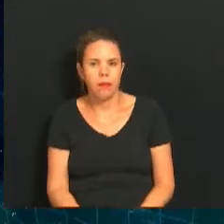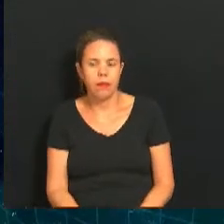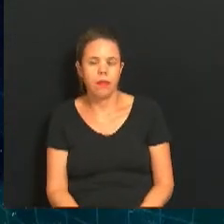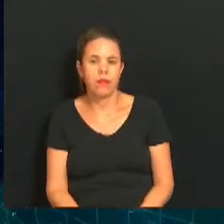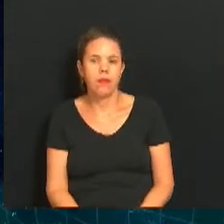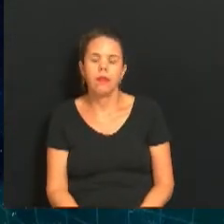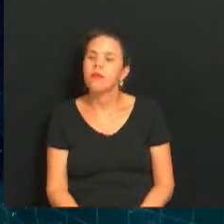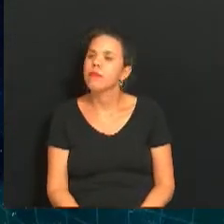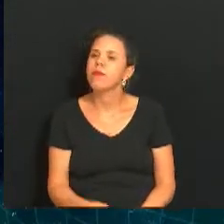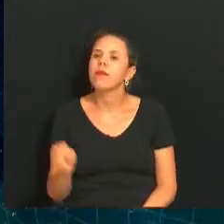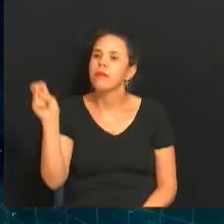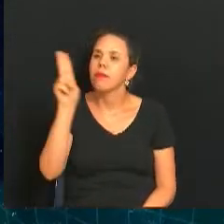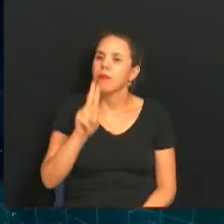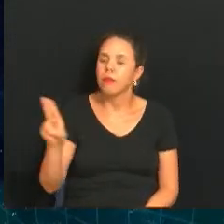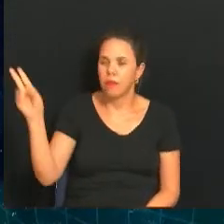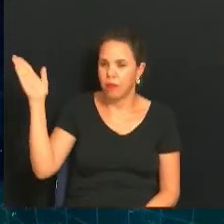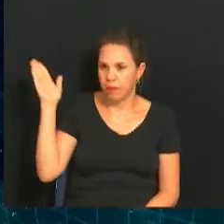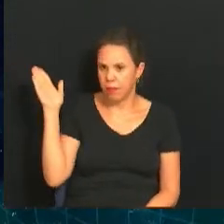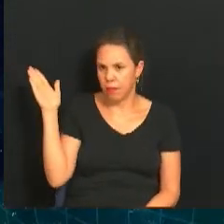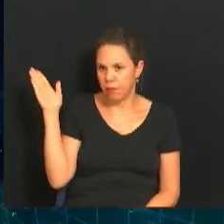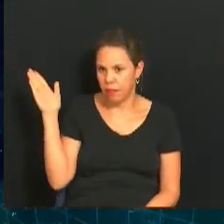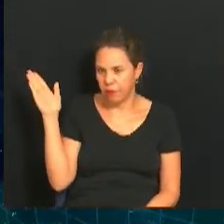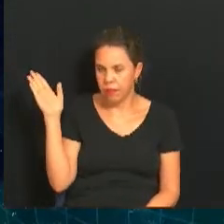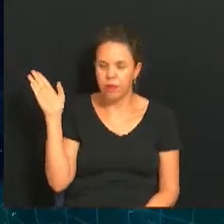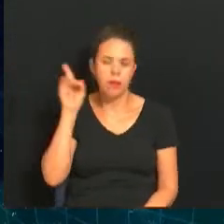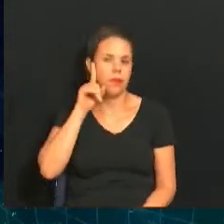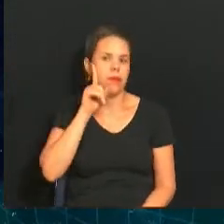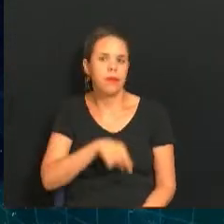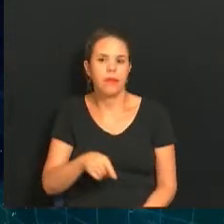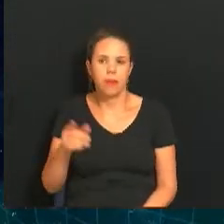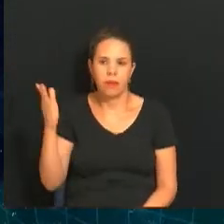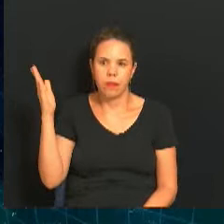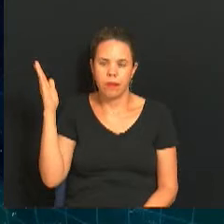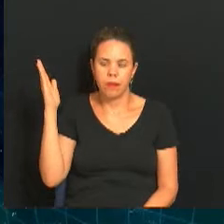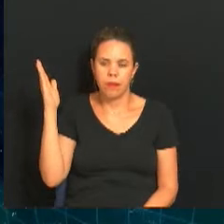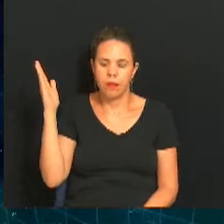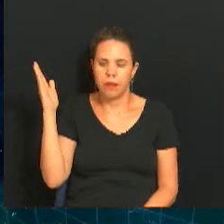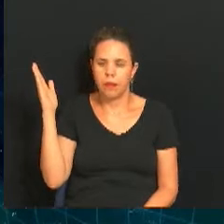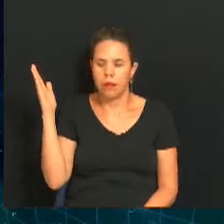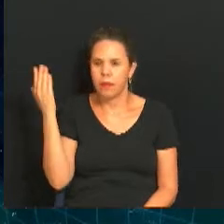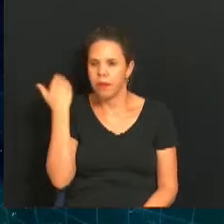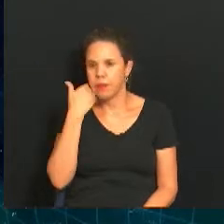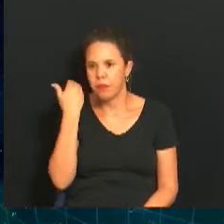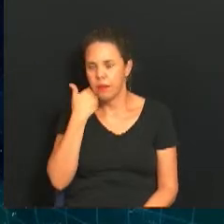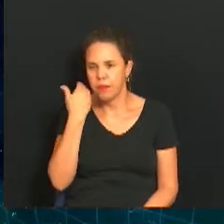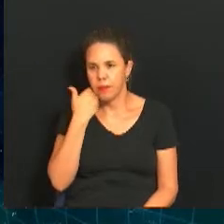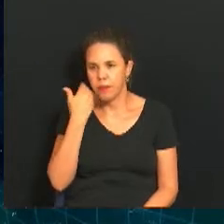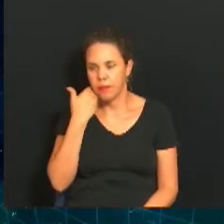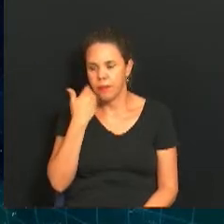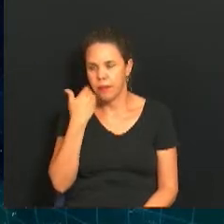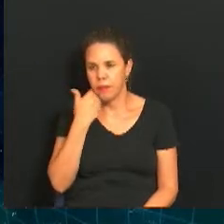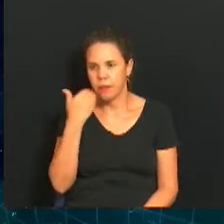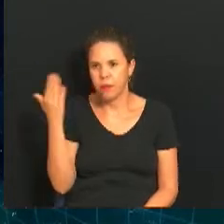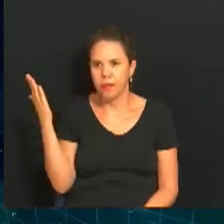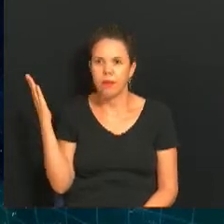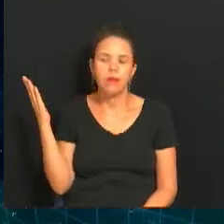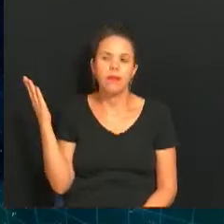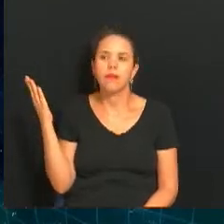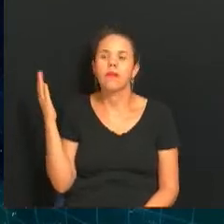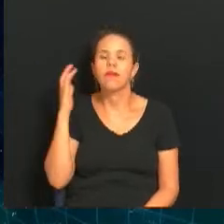4.945 óbitos. Sumaré, 1.066, Americana, 946, Santa Bárbara do